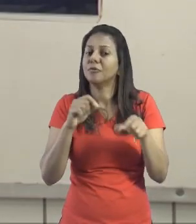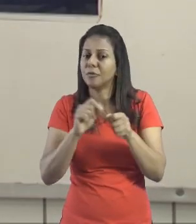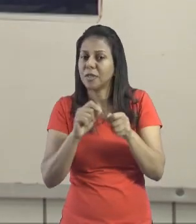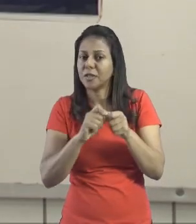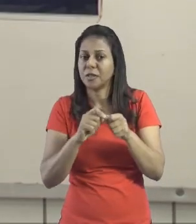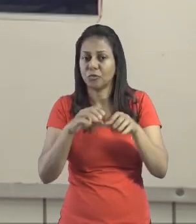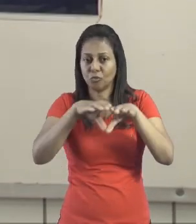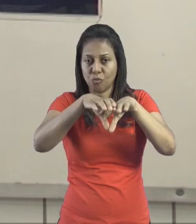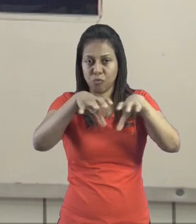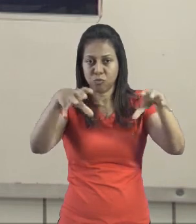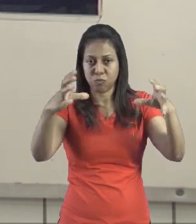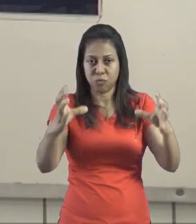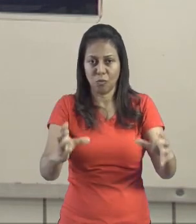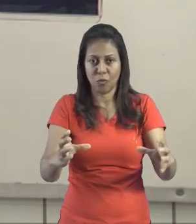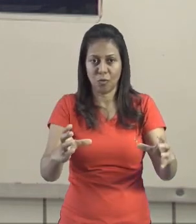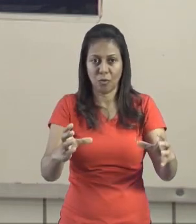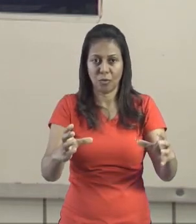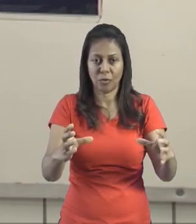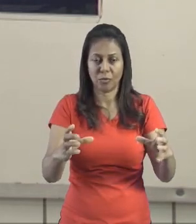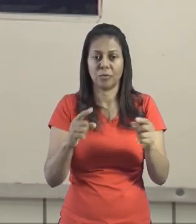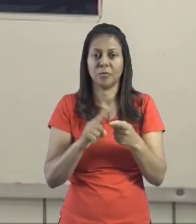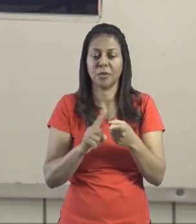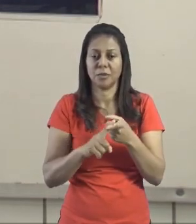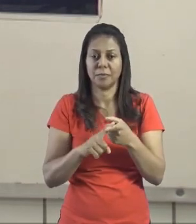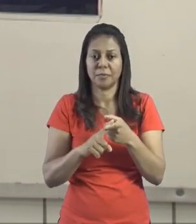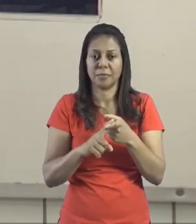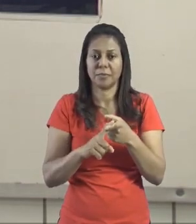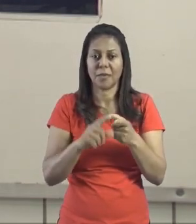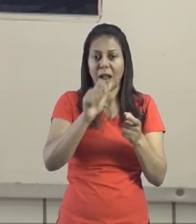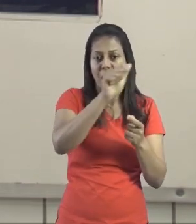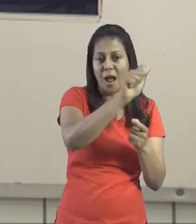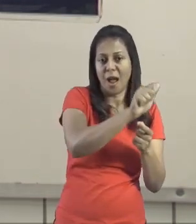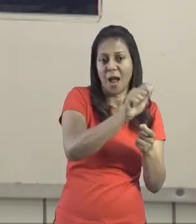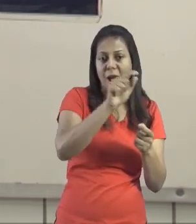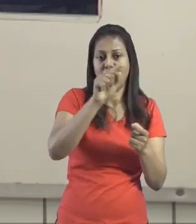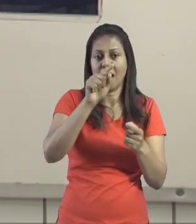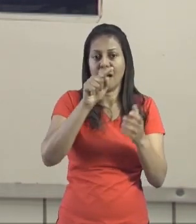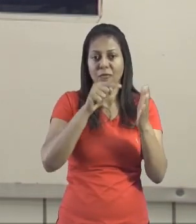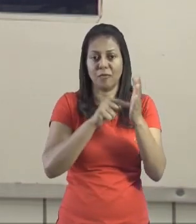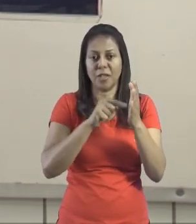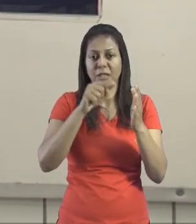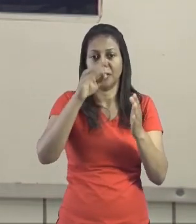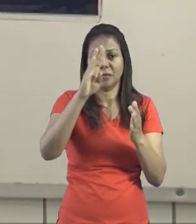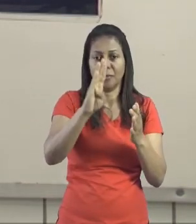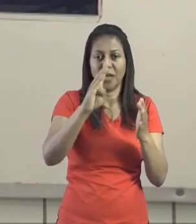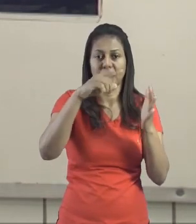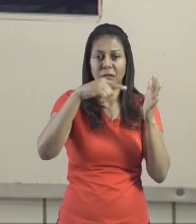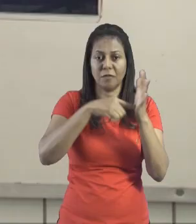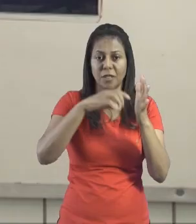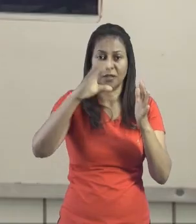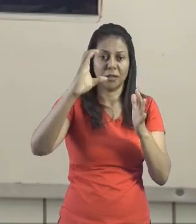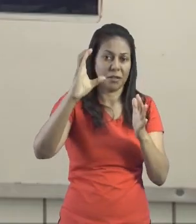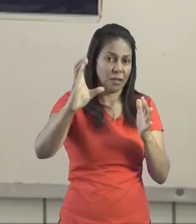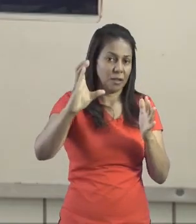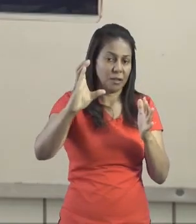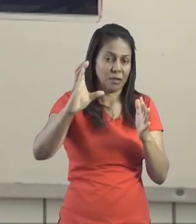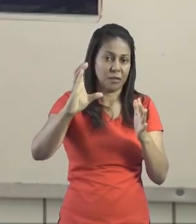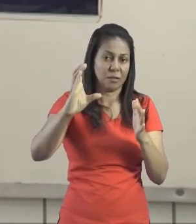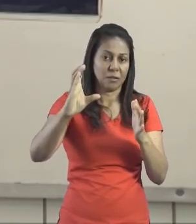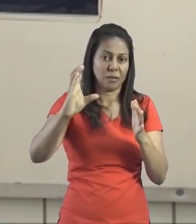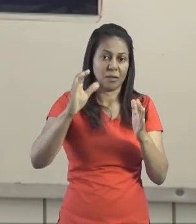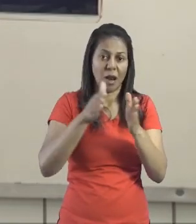volume eu chamei de V e vou colocar A vezes B vezes C como sendo as suas dimensões.